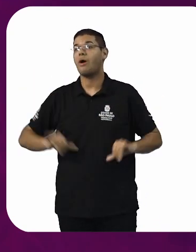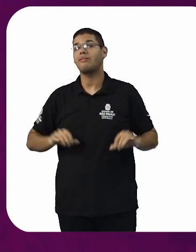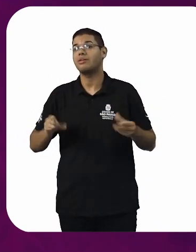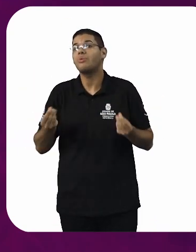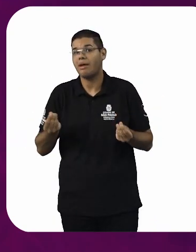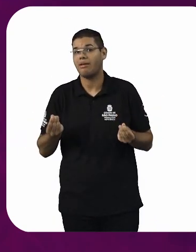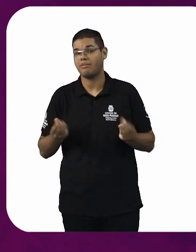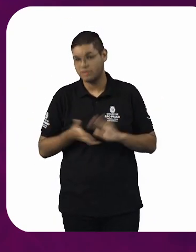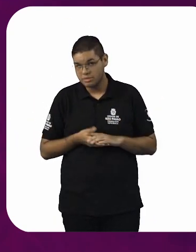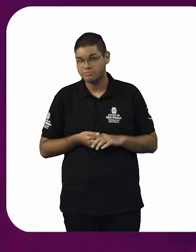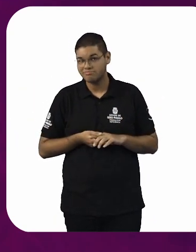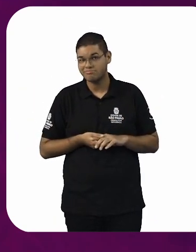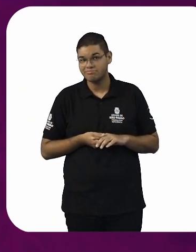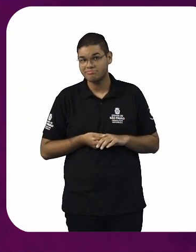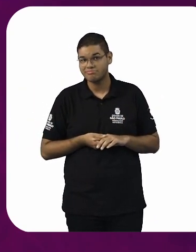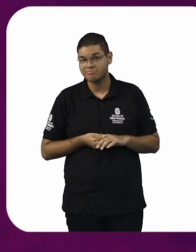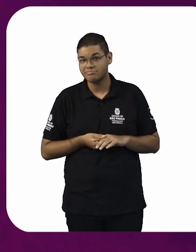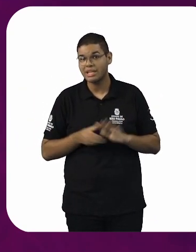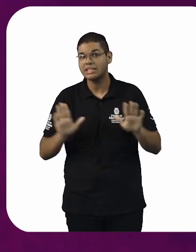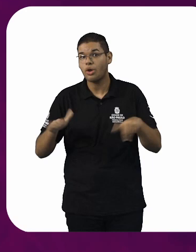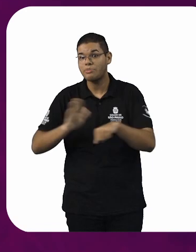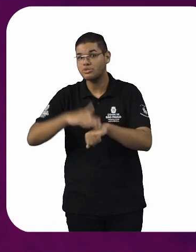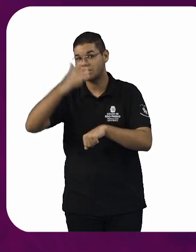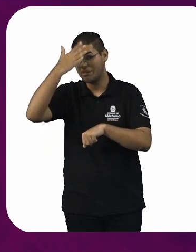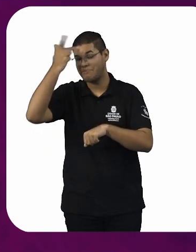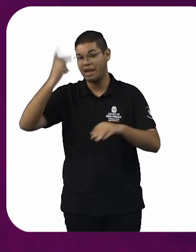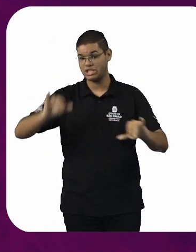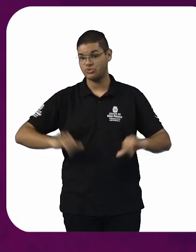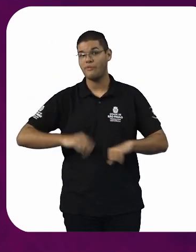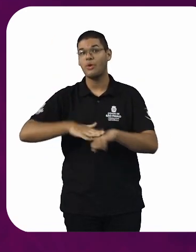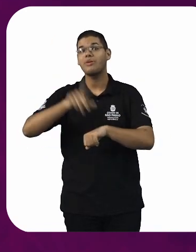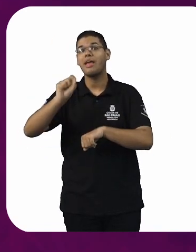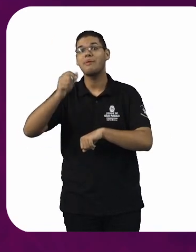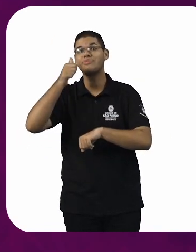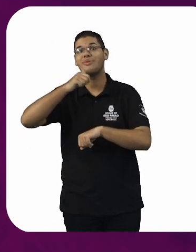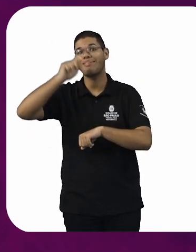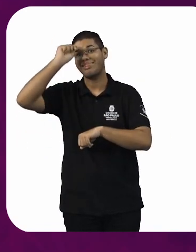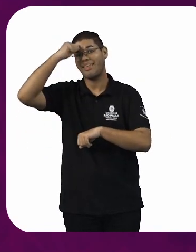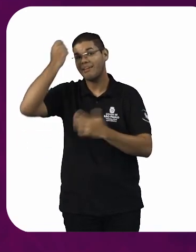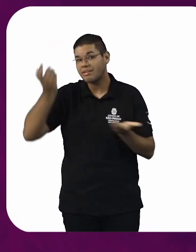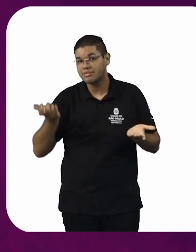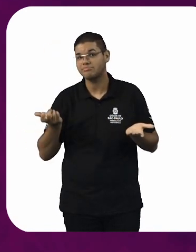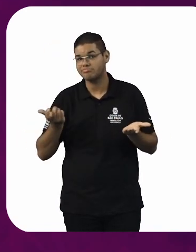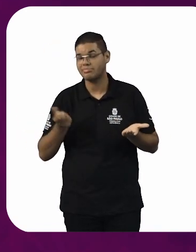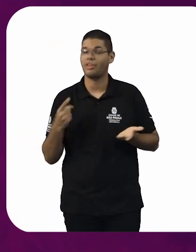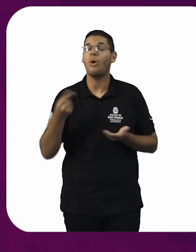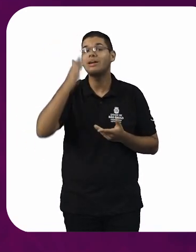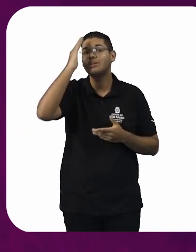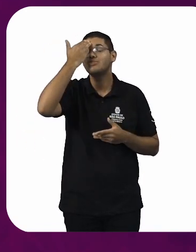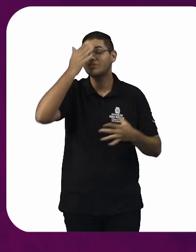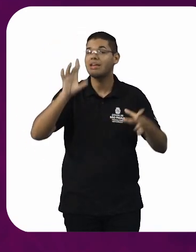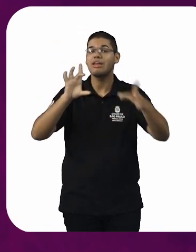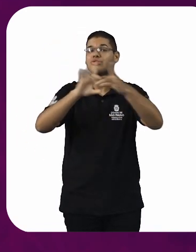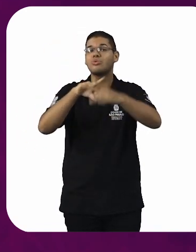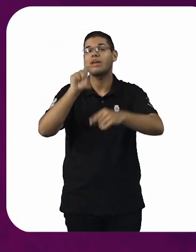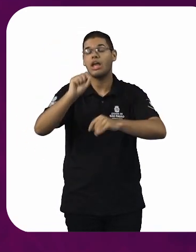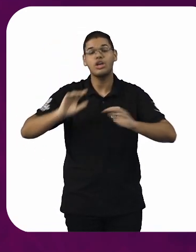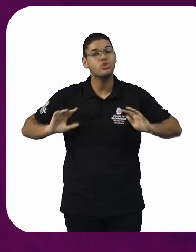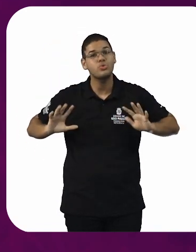esses indicadores, né? São as pessoas negras. Então, a gente entende que essas questões, elas acabam todas